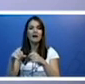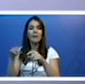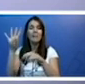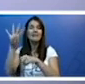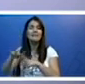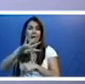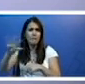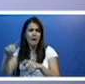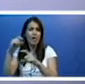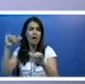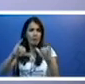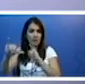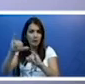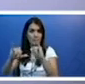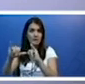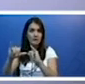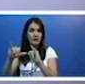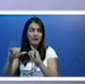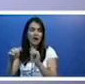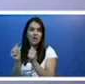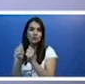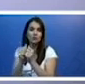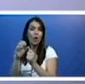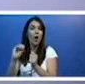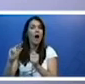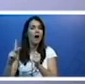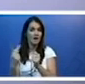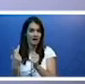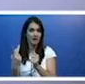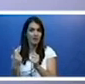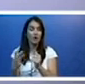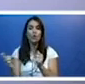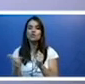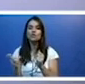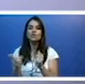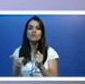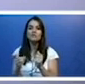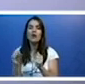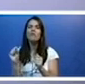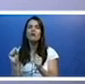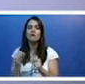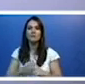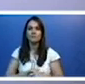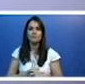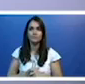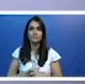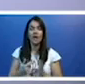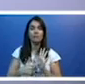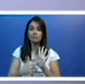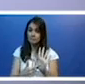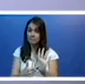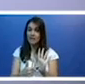que fica na frente do OH. O X, que fica aqui do lado de fora do parêntese, ele corresponde ao